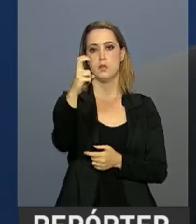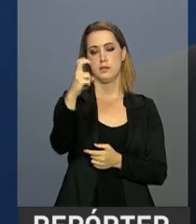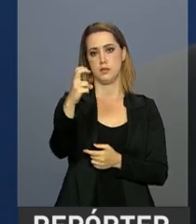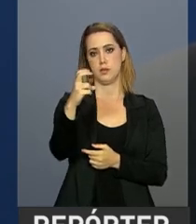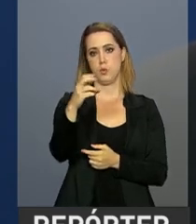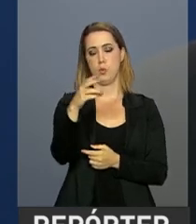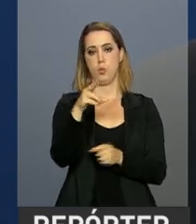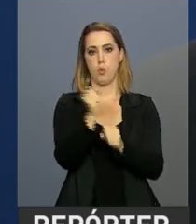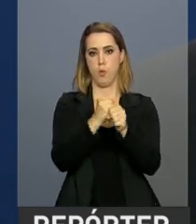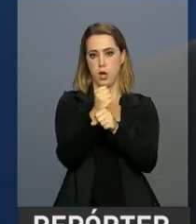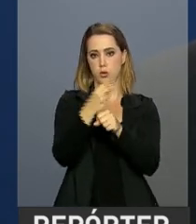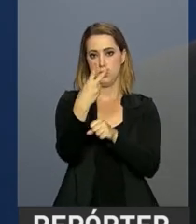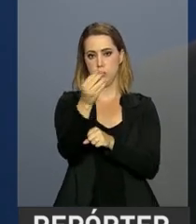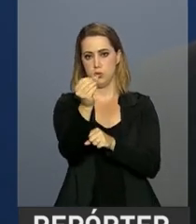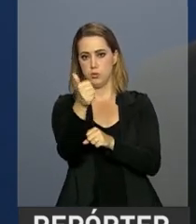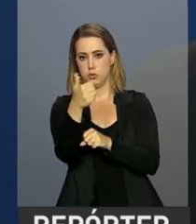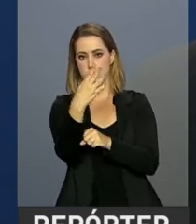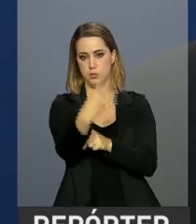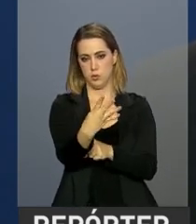0,5% em